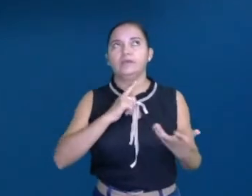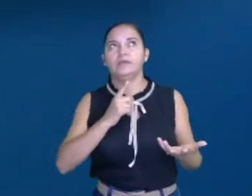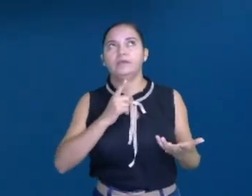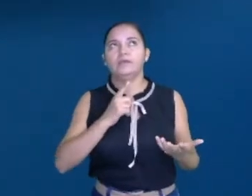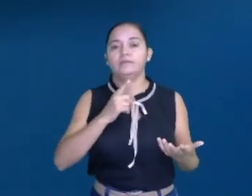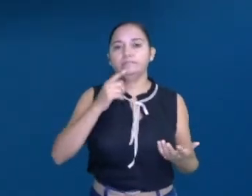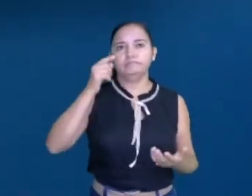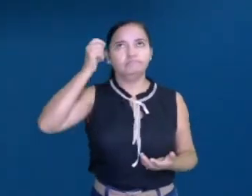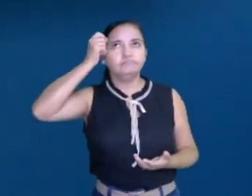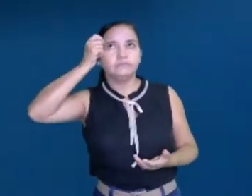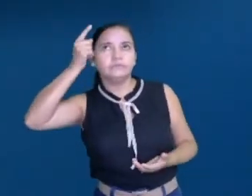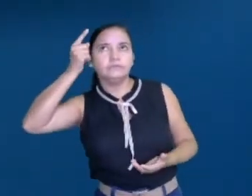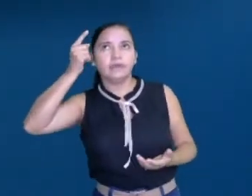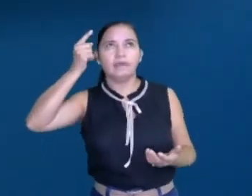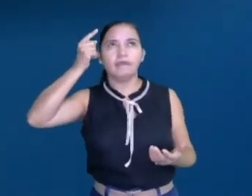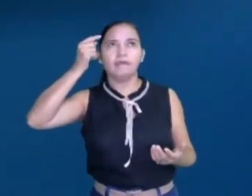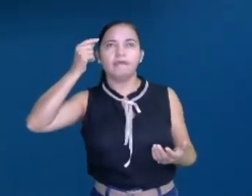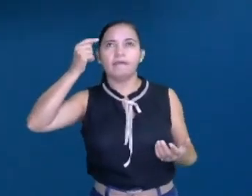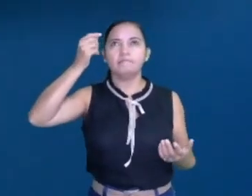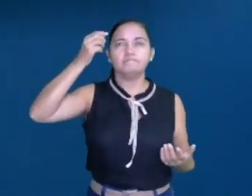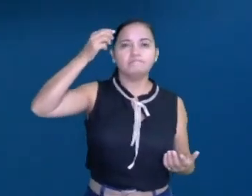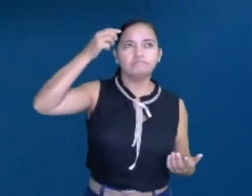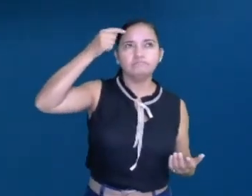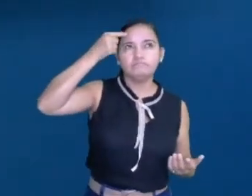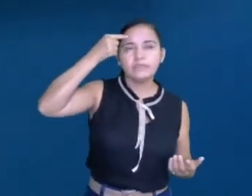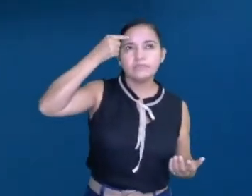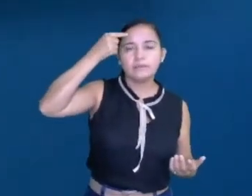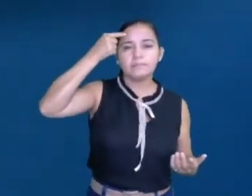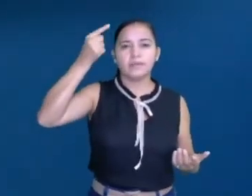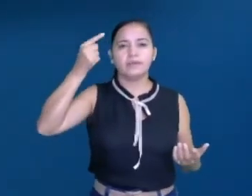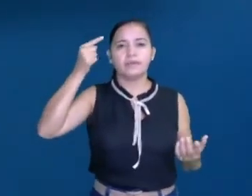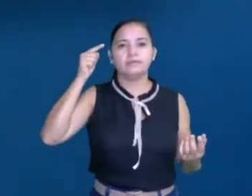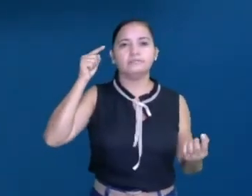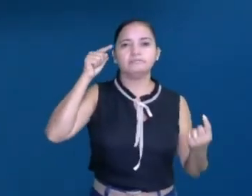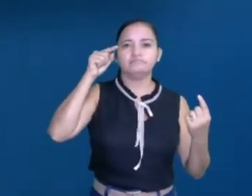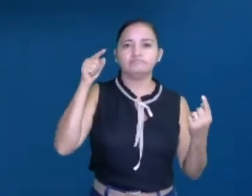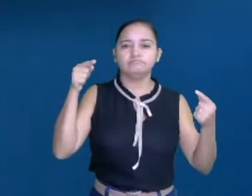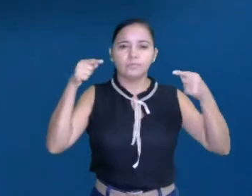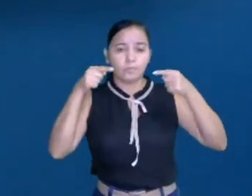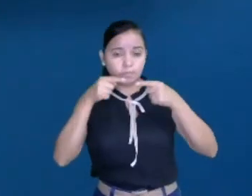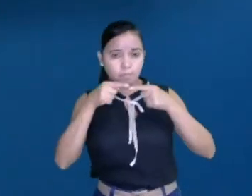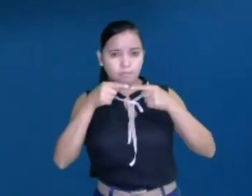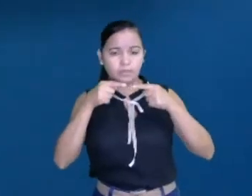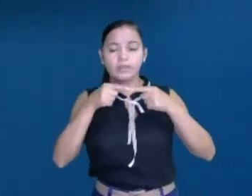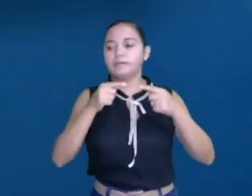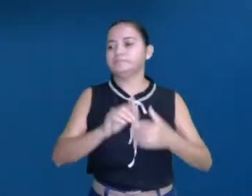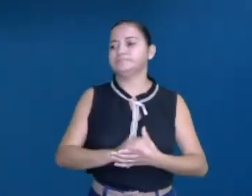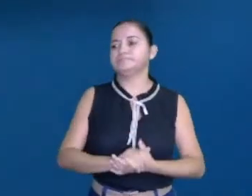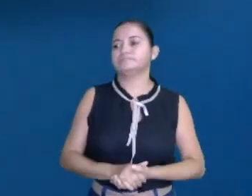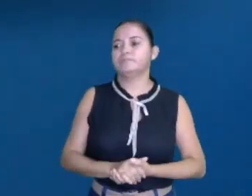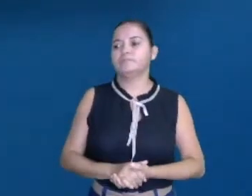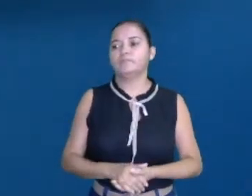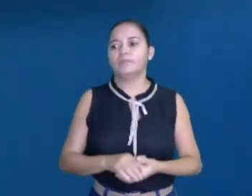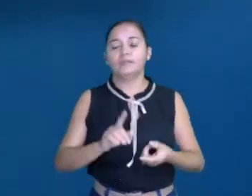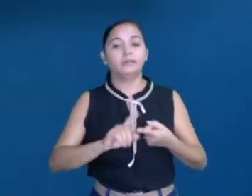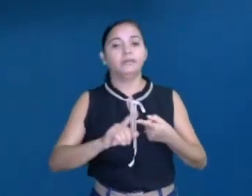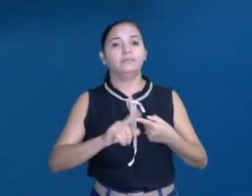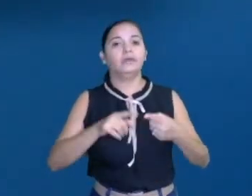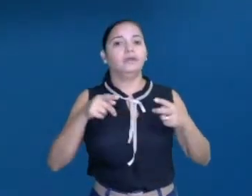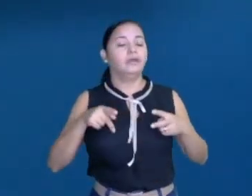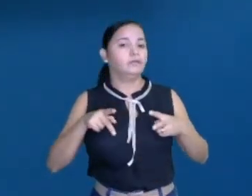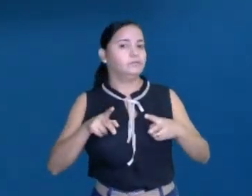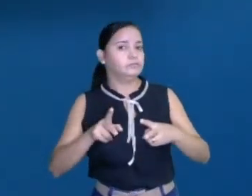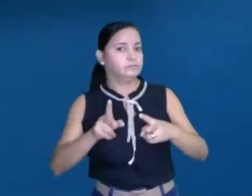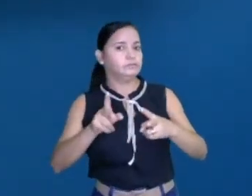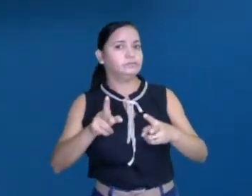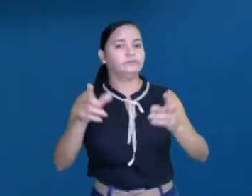ter ideias em comuns, pensamentos em comuns, que seria também a consciência grupal, e a continuidade. O